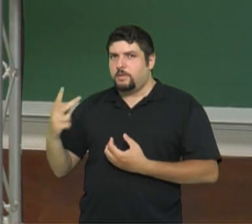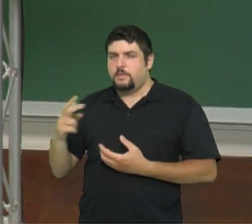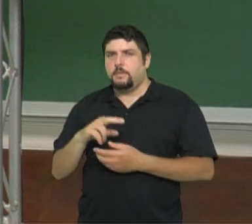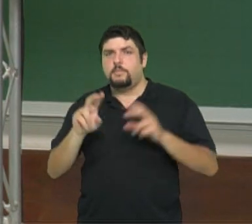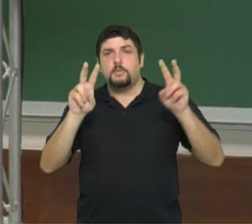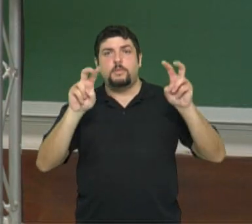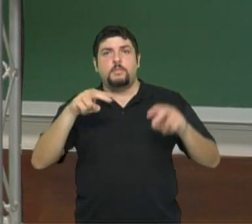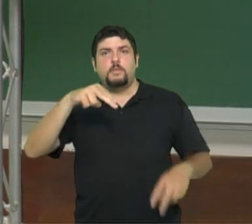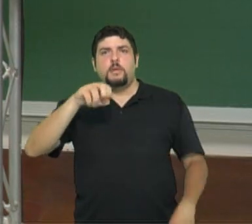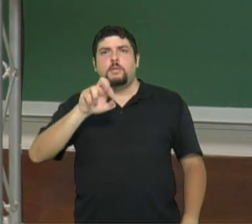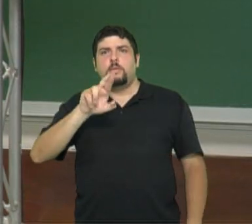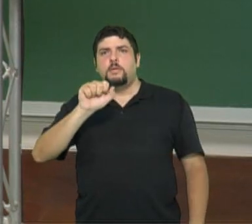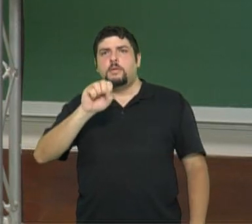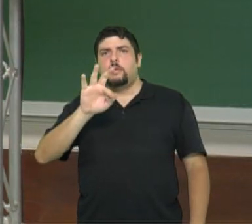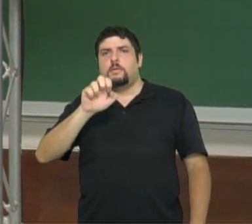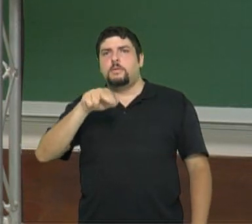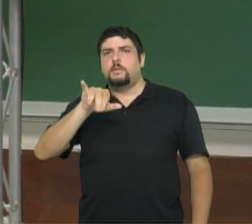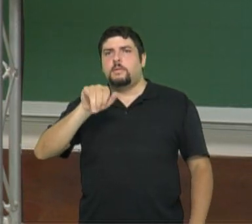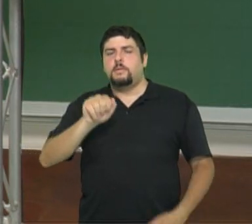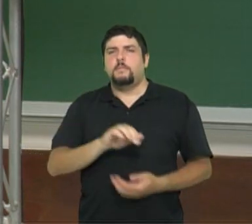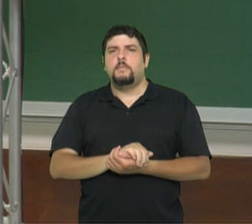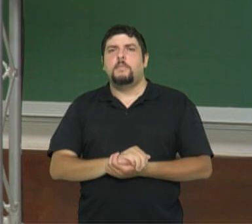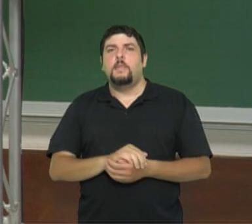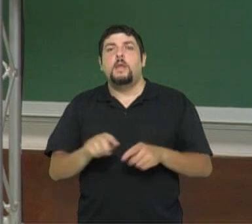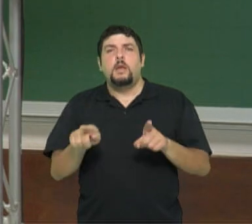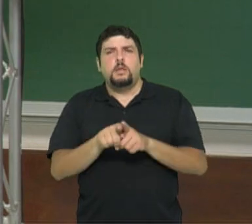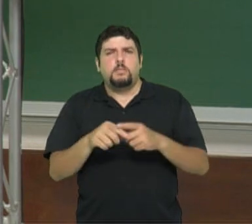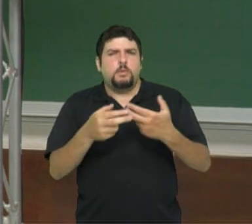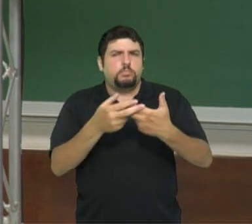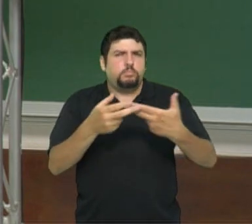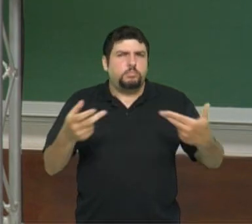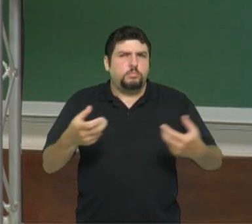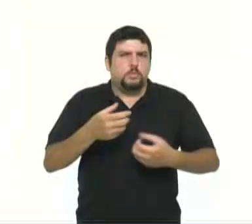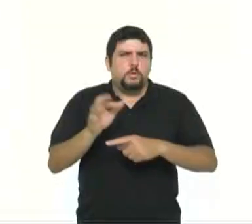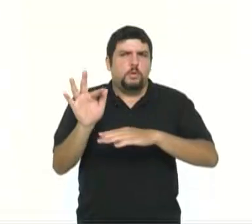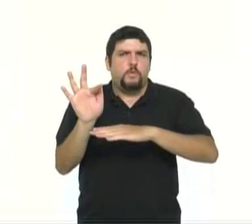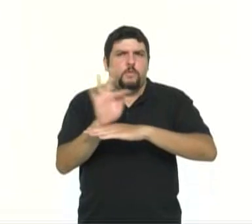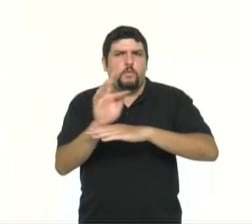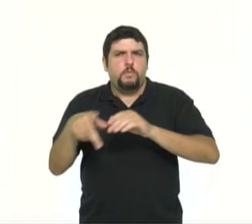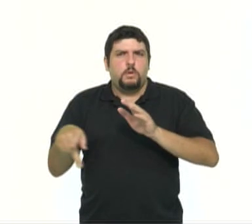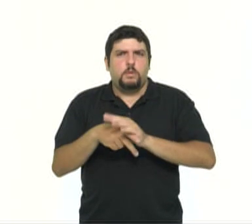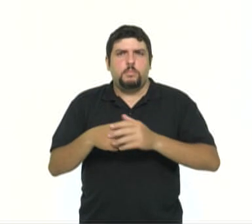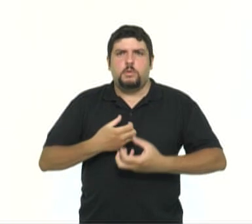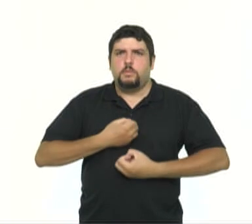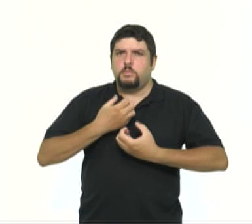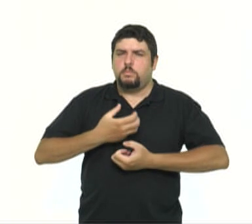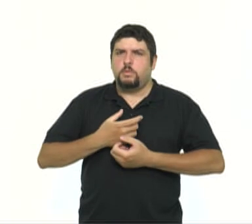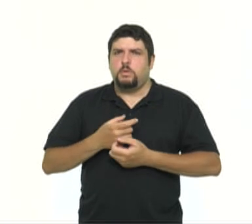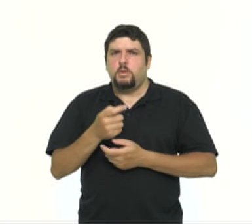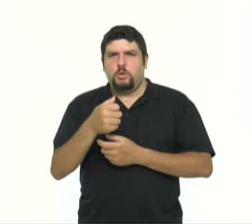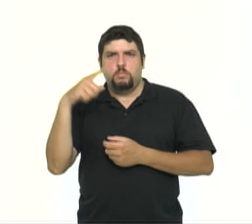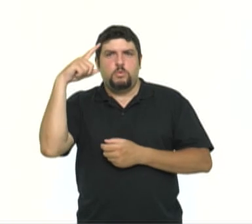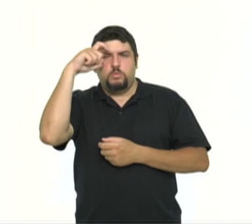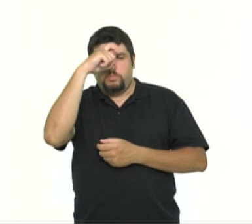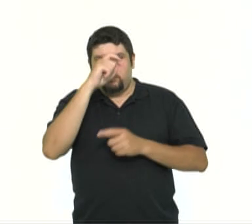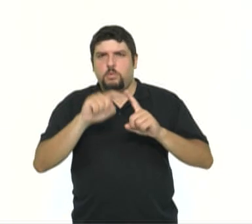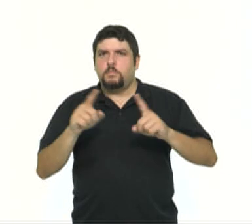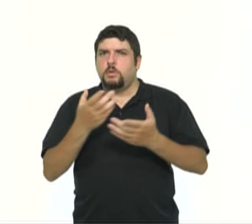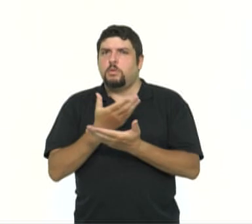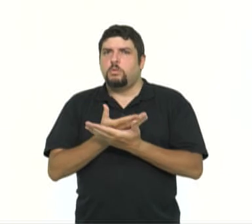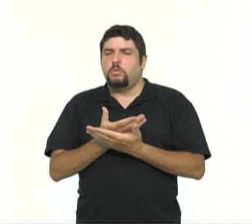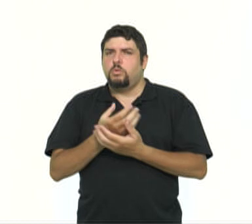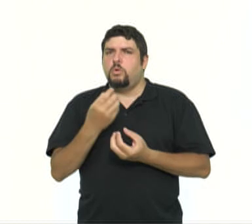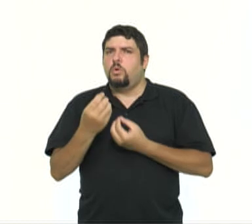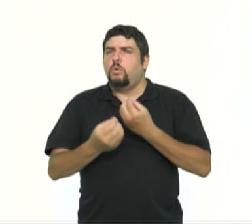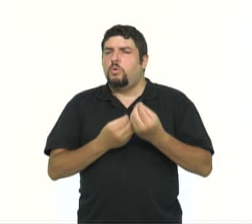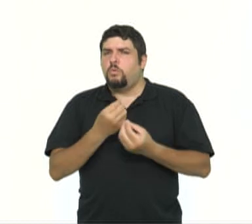Neurastenia? Estudamos alguns elementos formais da poesia, embora um pouco difícil, mas nós estudamos sobre